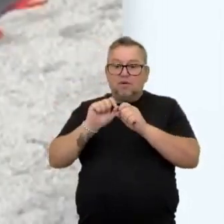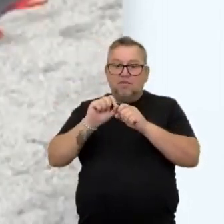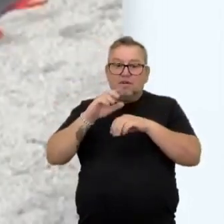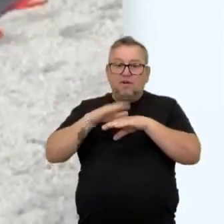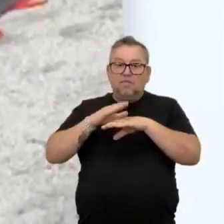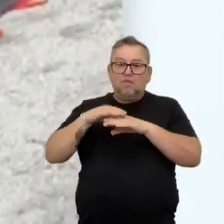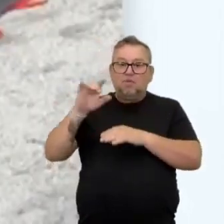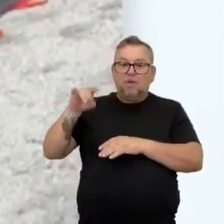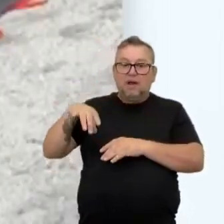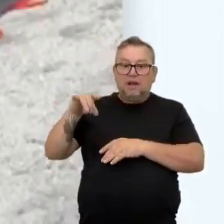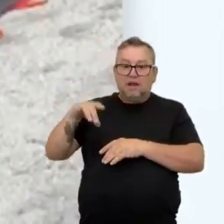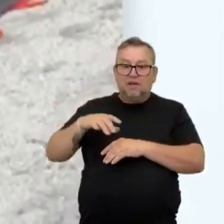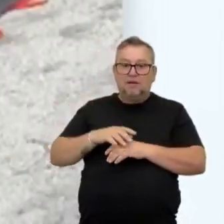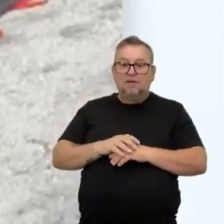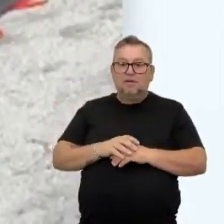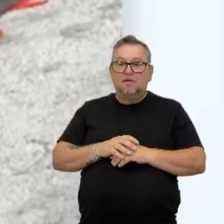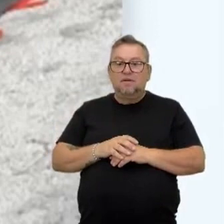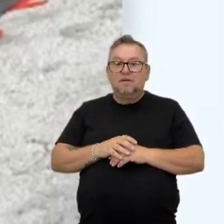muito barata.